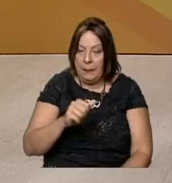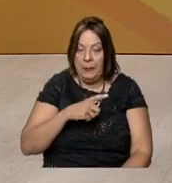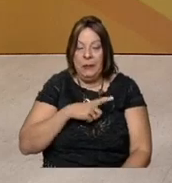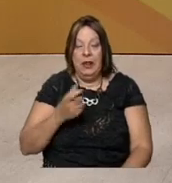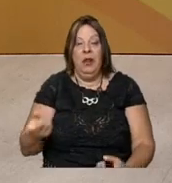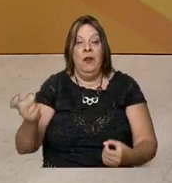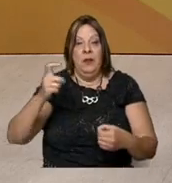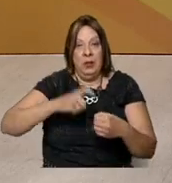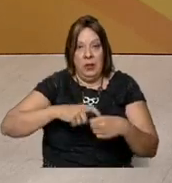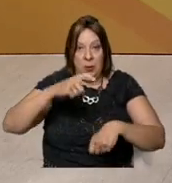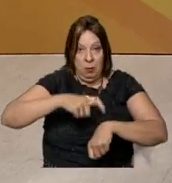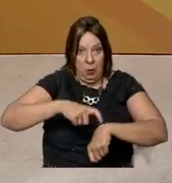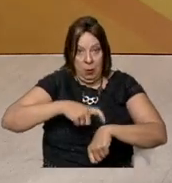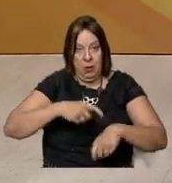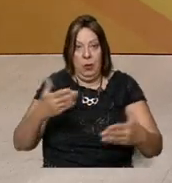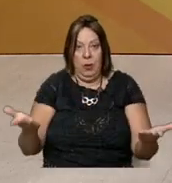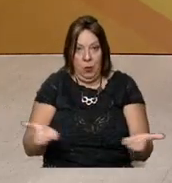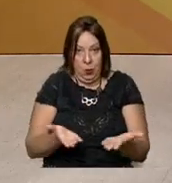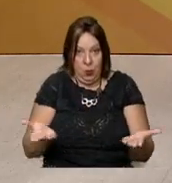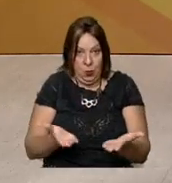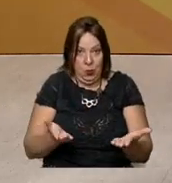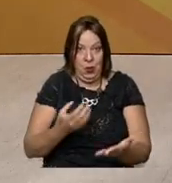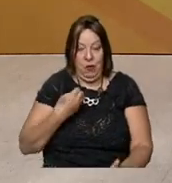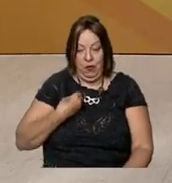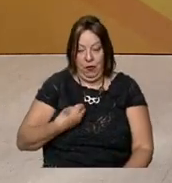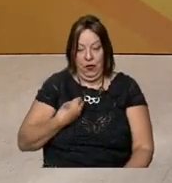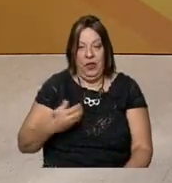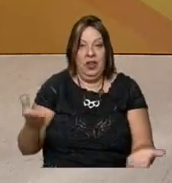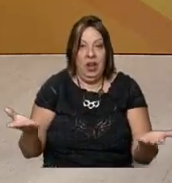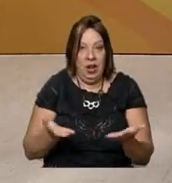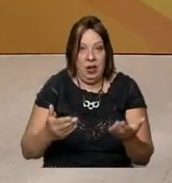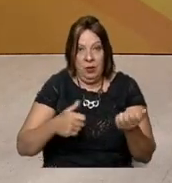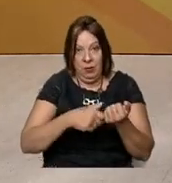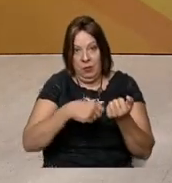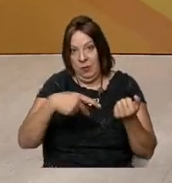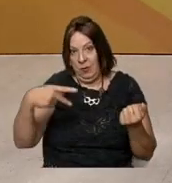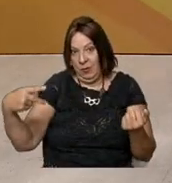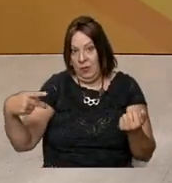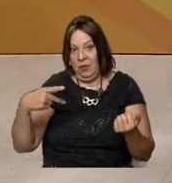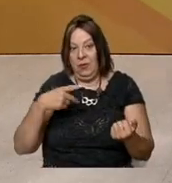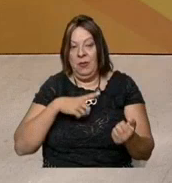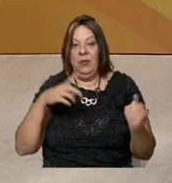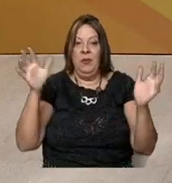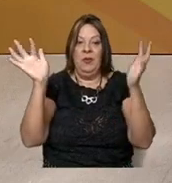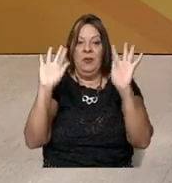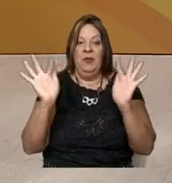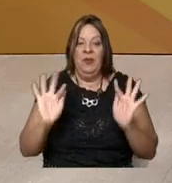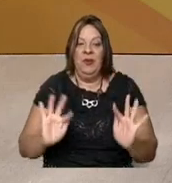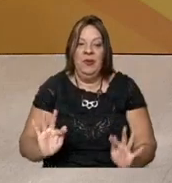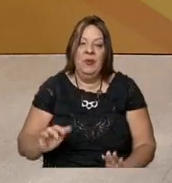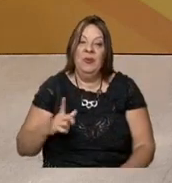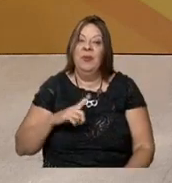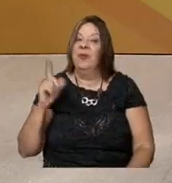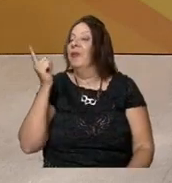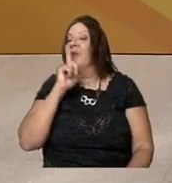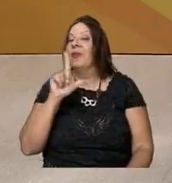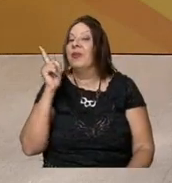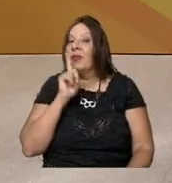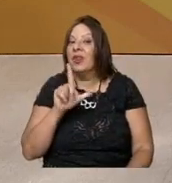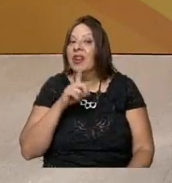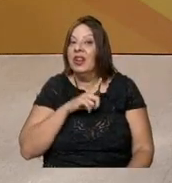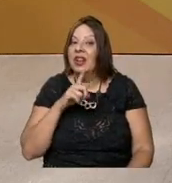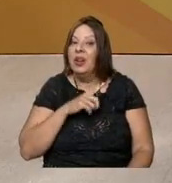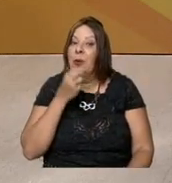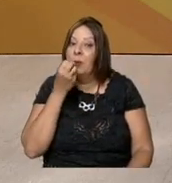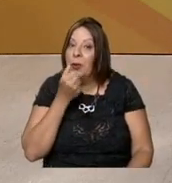momento de hoje, para essa vida presente que tem o Caju Cap fazendo alegria e felicidade. Quem levou a notícia